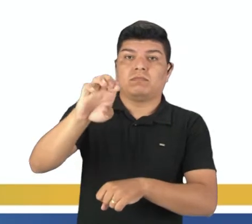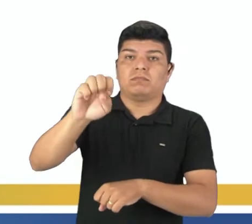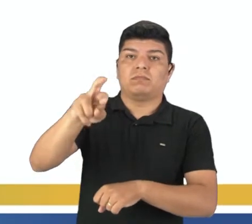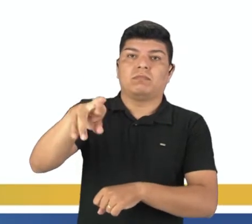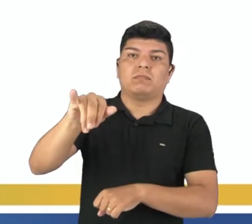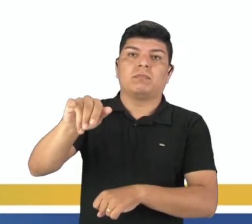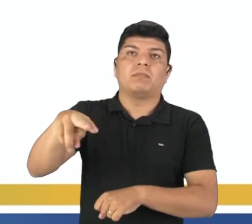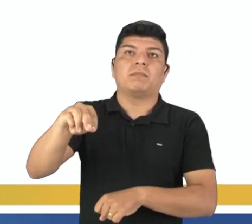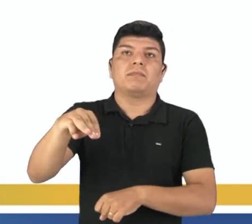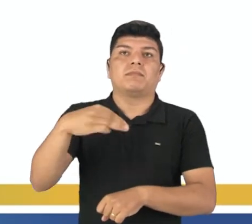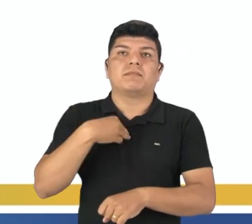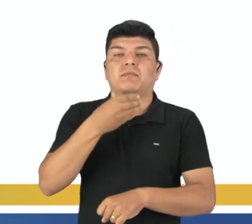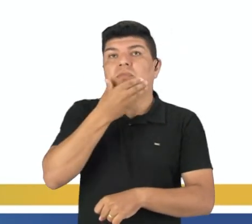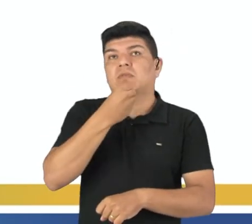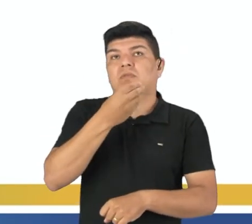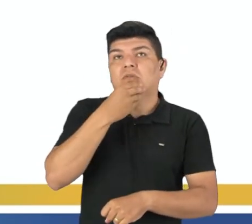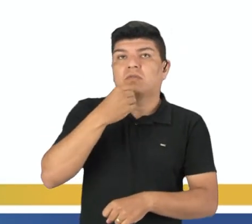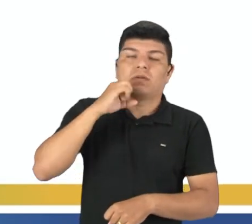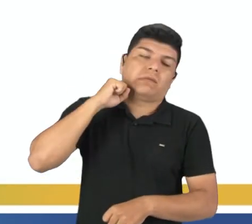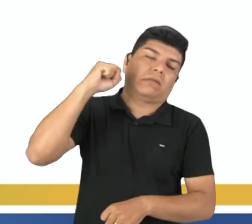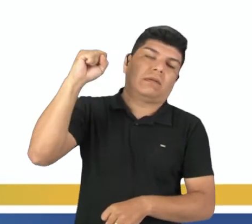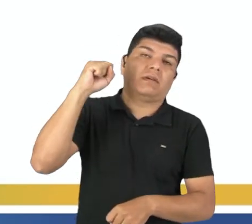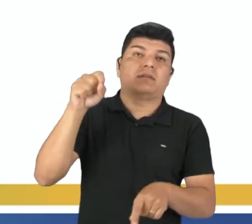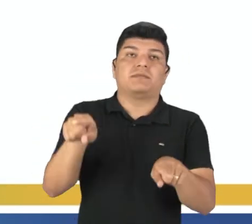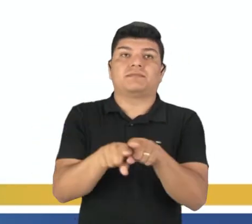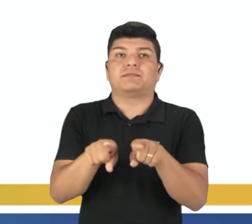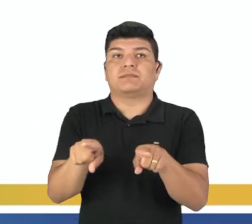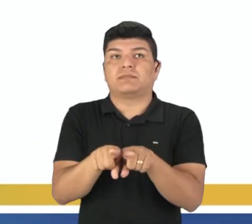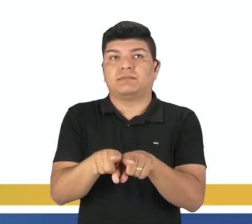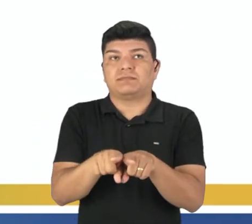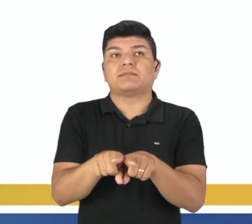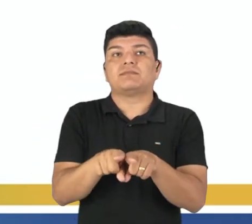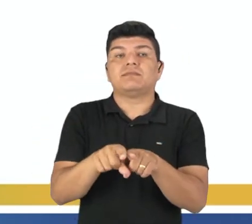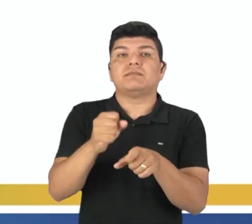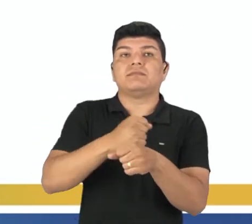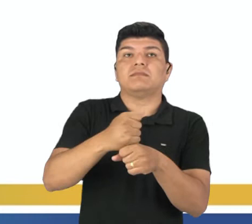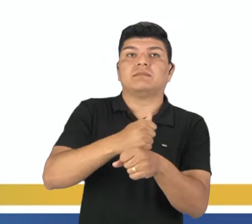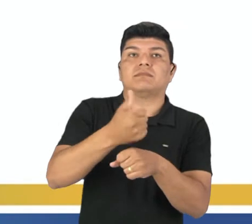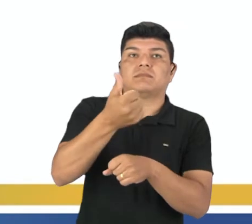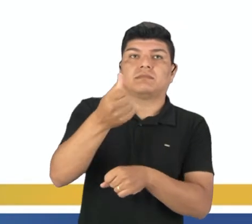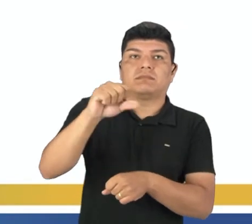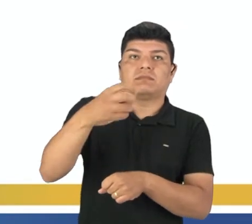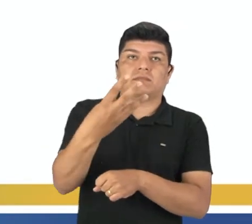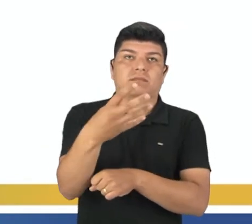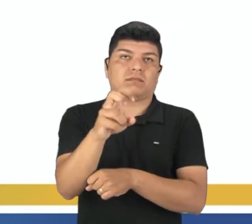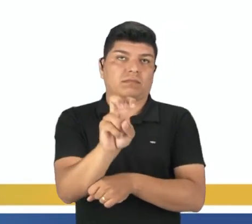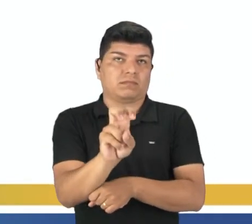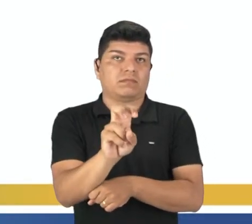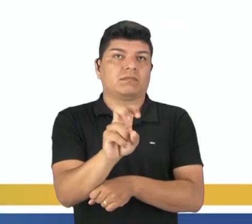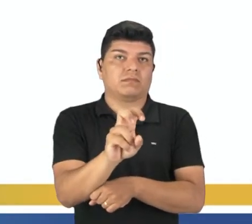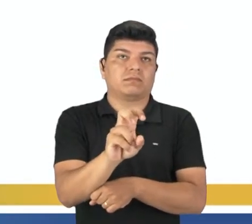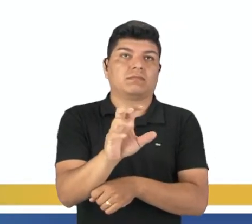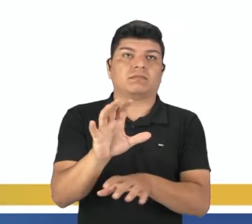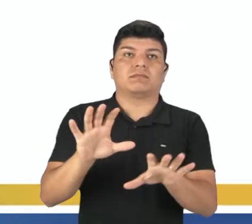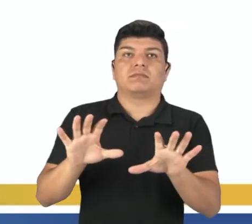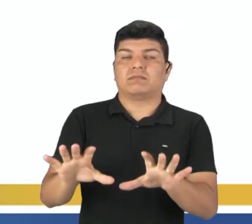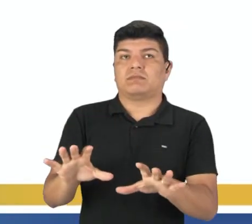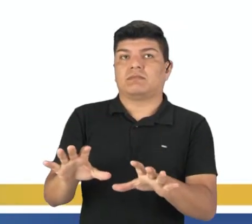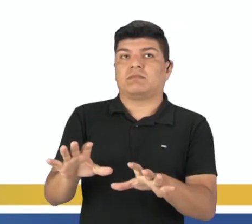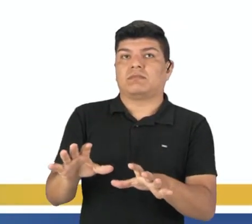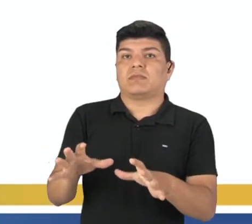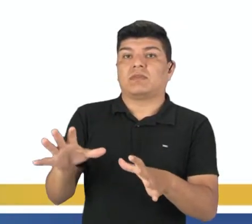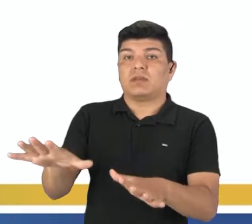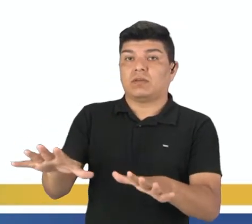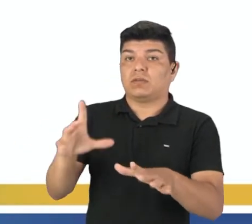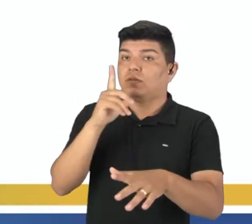em abril. Adolf Hitler cometeu suicídio e, em maio de 1945, a Alemanha rendeu-se. No